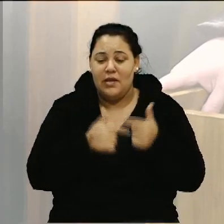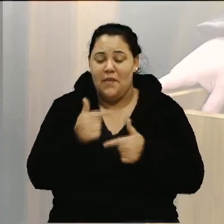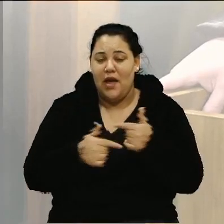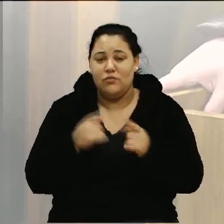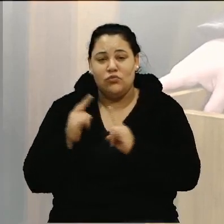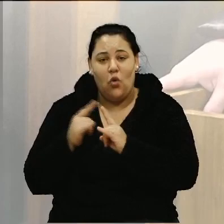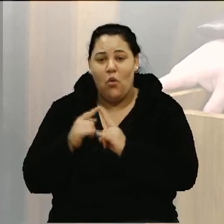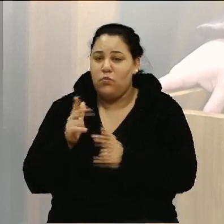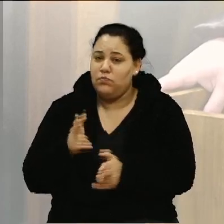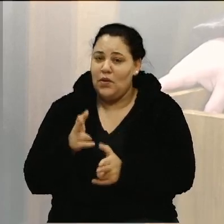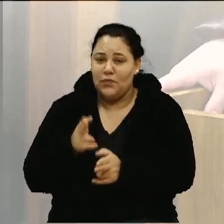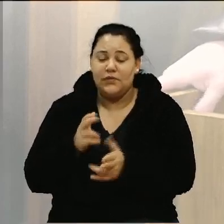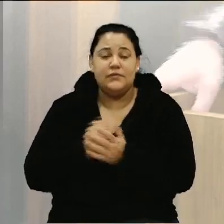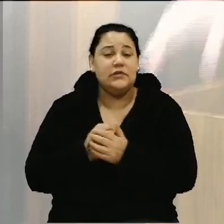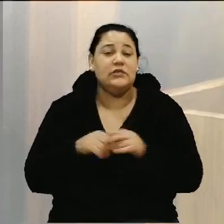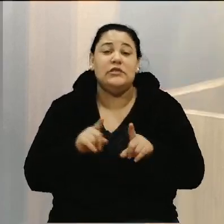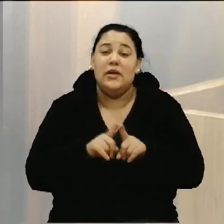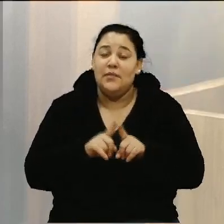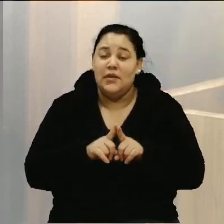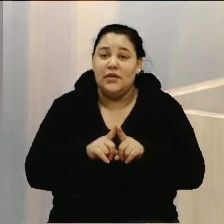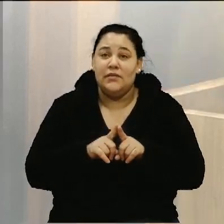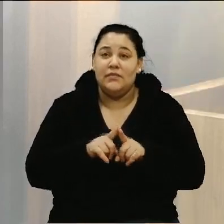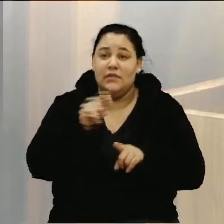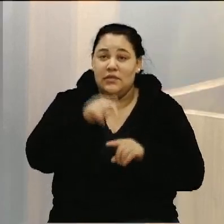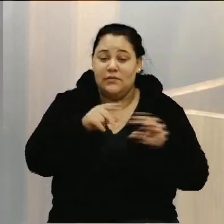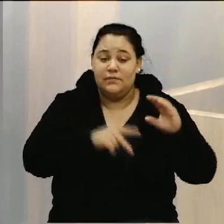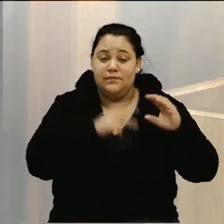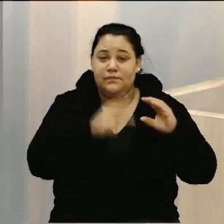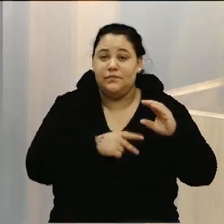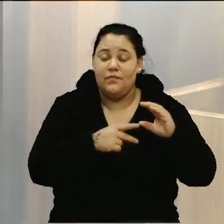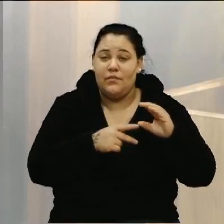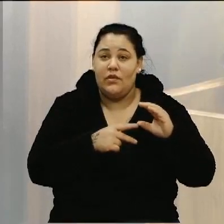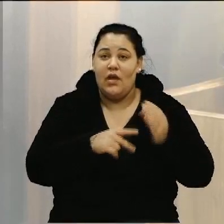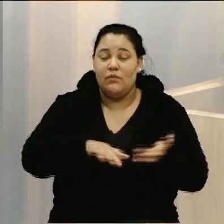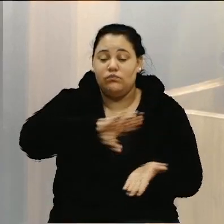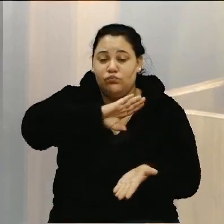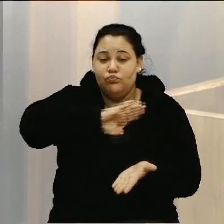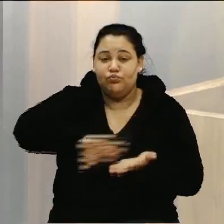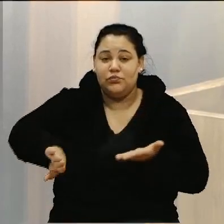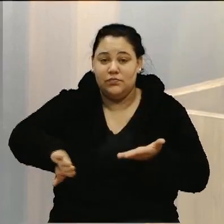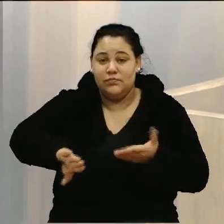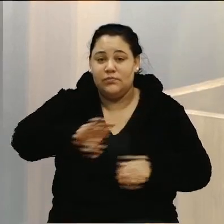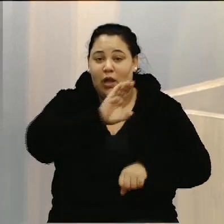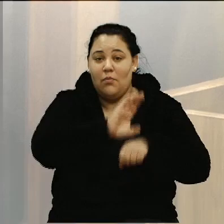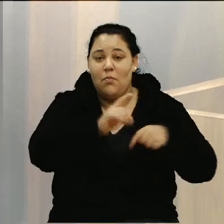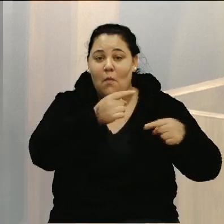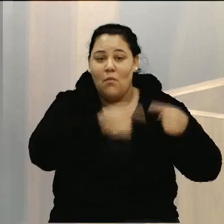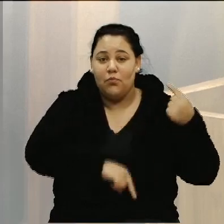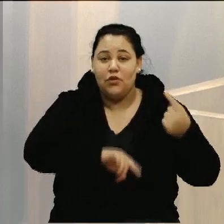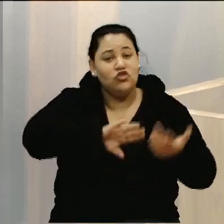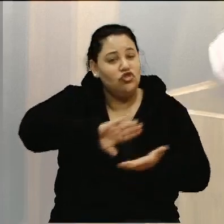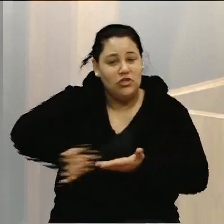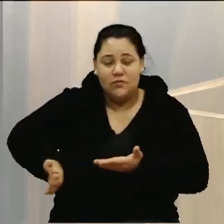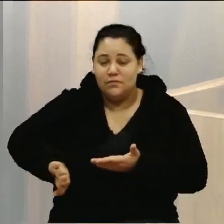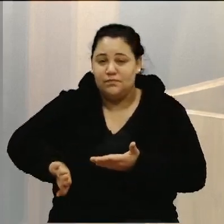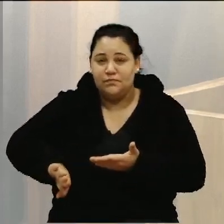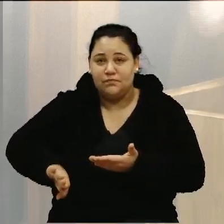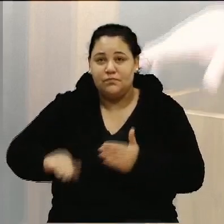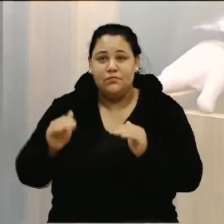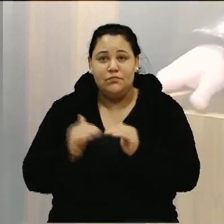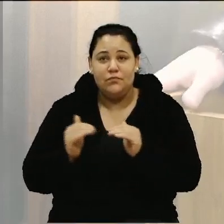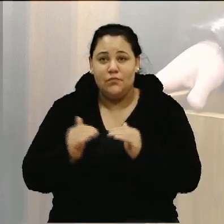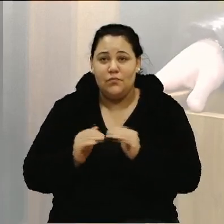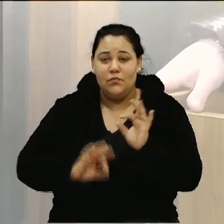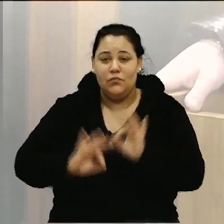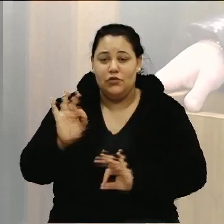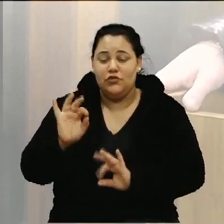tiro. E, inclusive, recentemente, nessa casa, derrubamos a inconstitucionalidade de um projeto de lei para o distanciamento